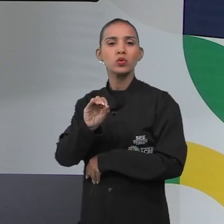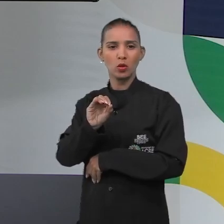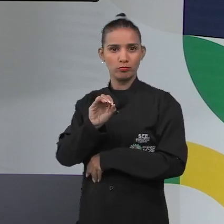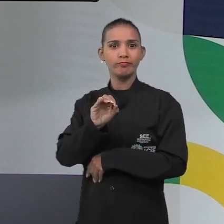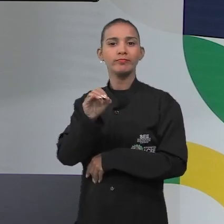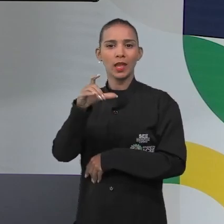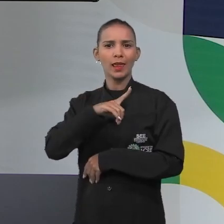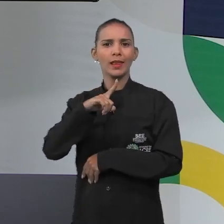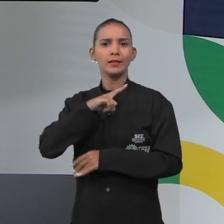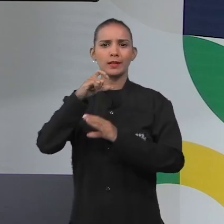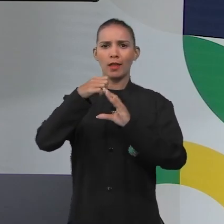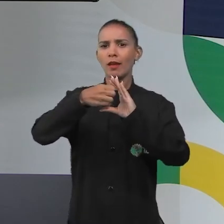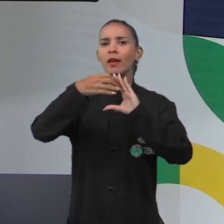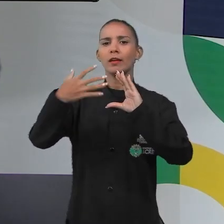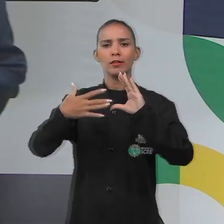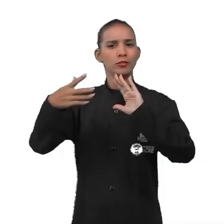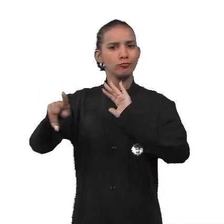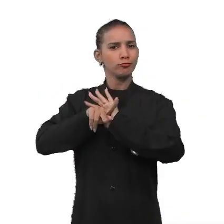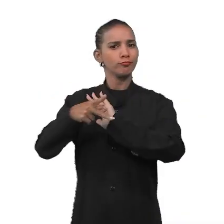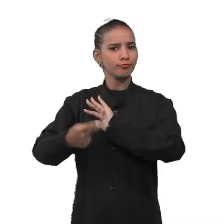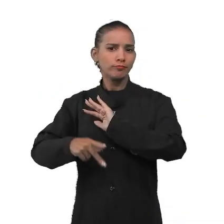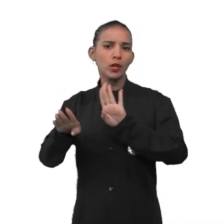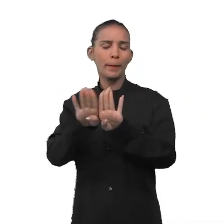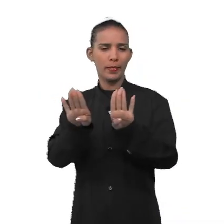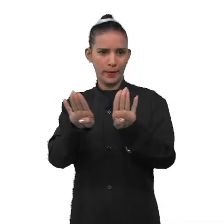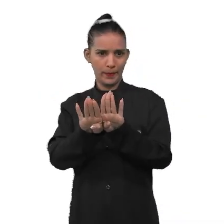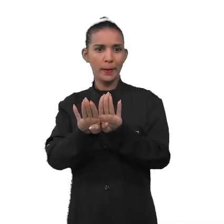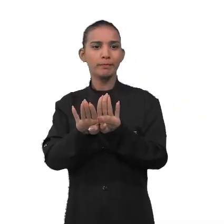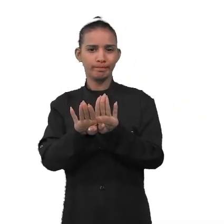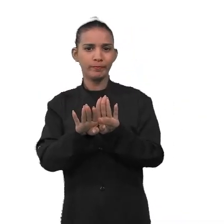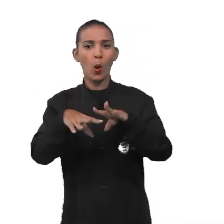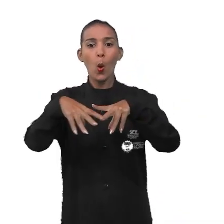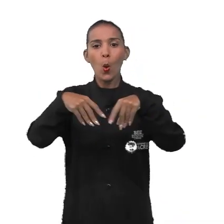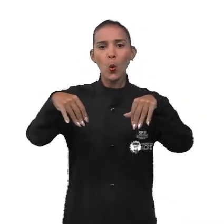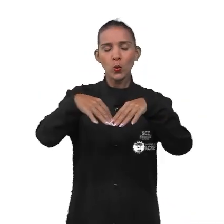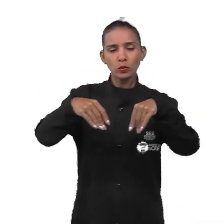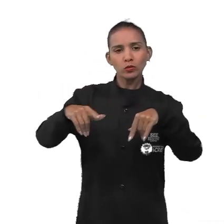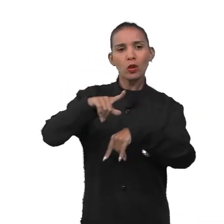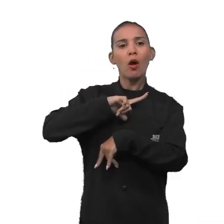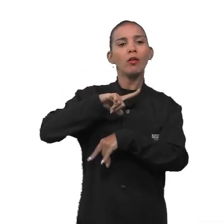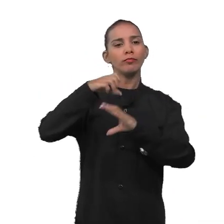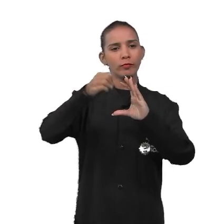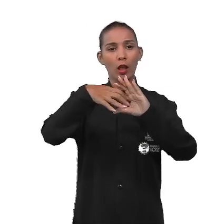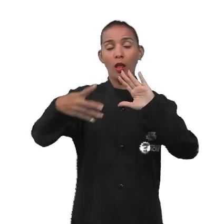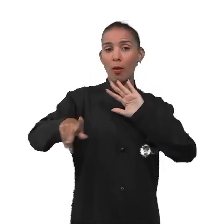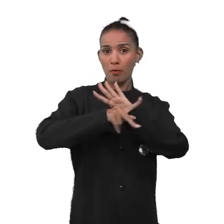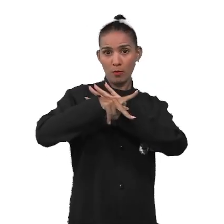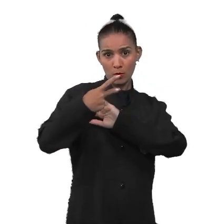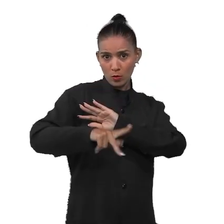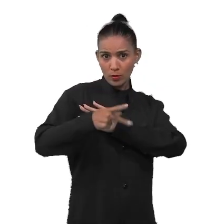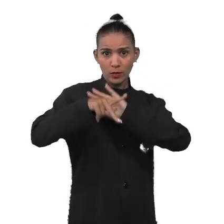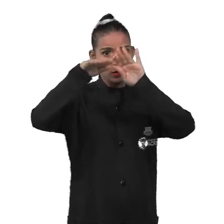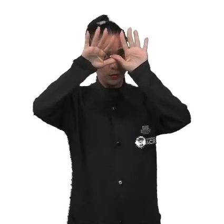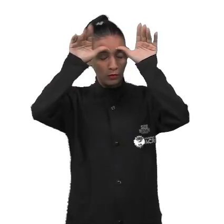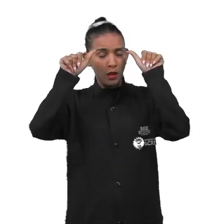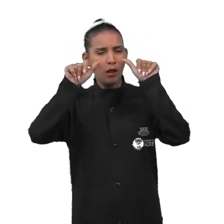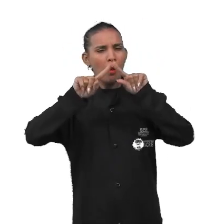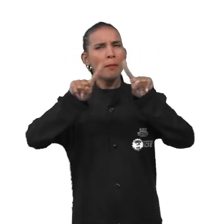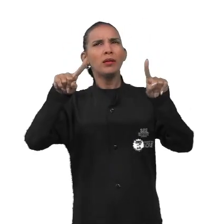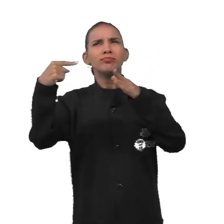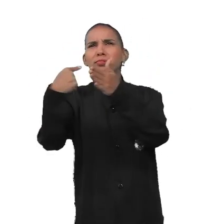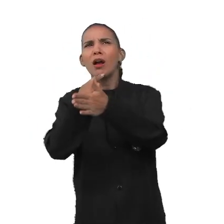que interessante. Os solos do Acre, eles vão apresentar características próprias. Por quê,